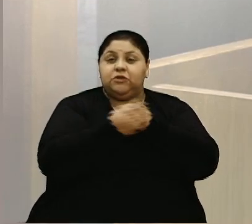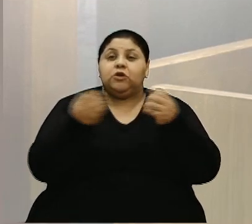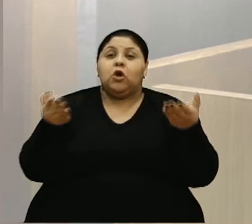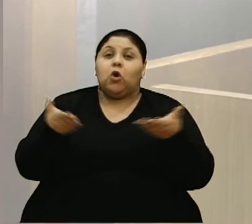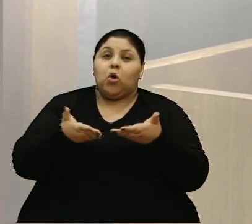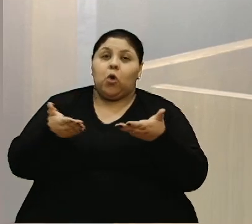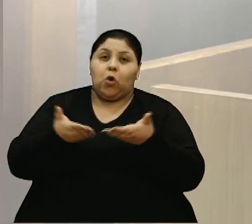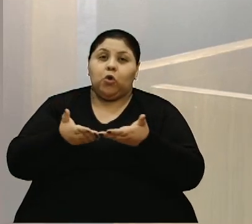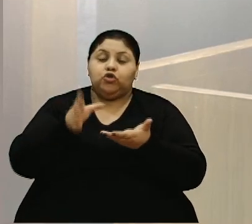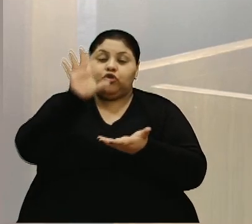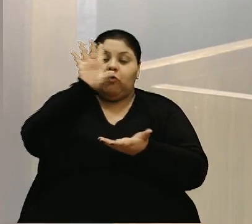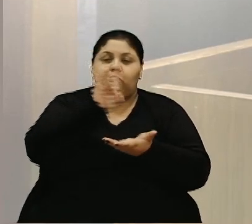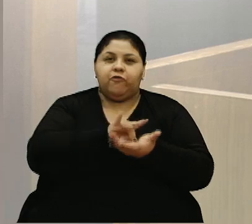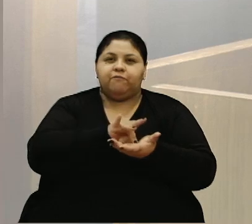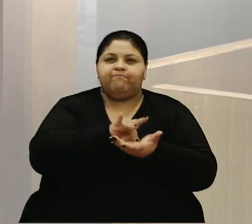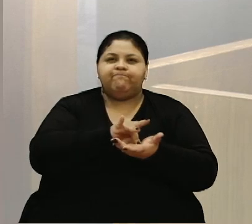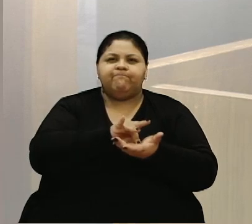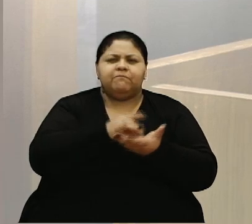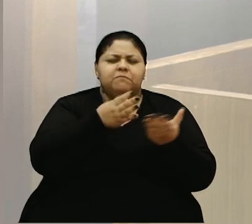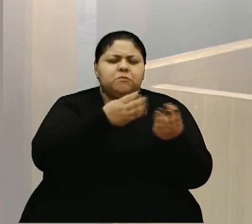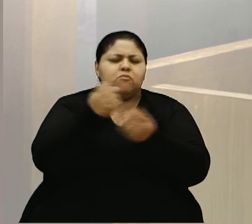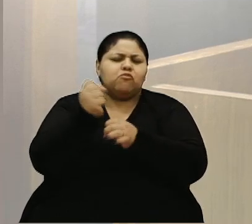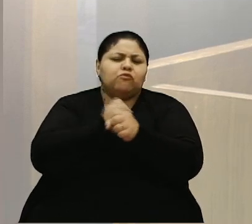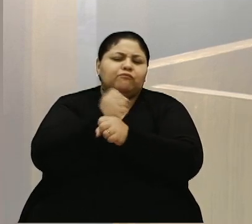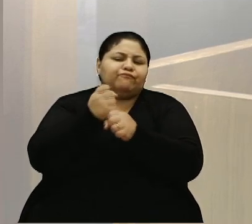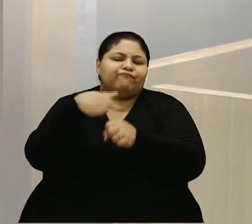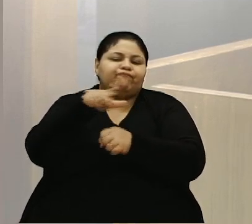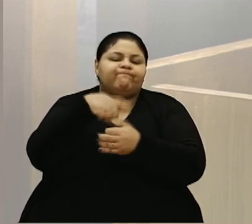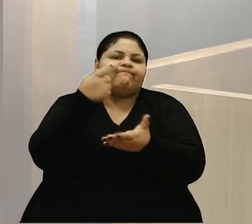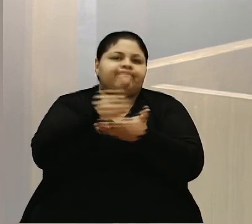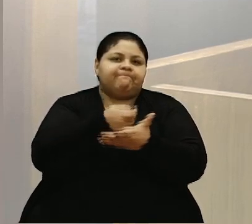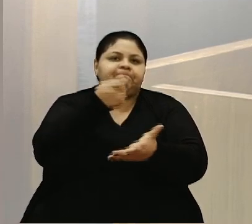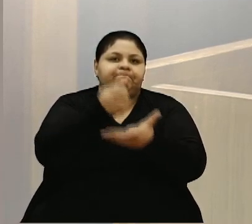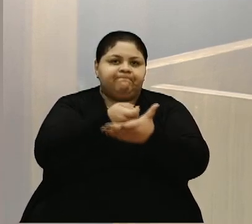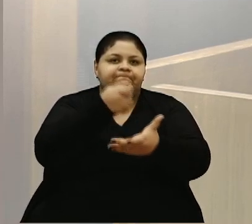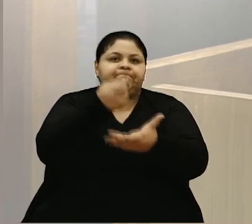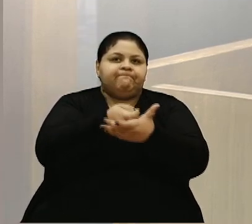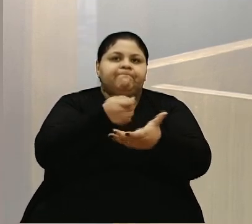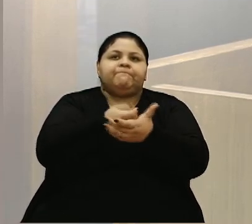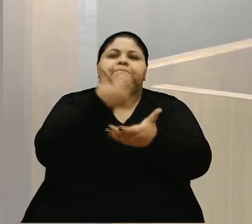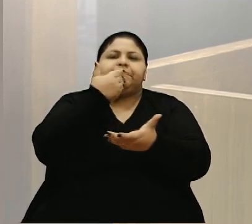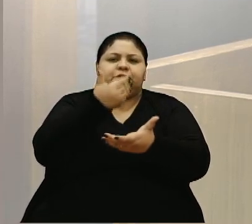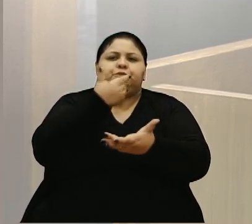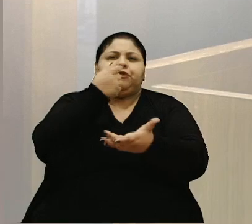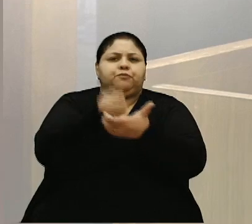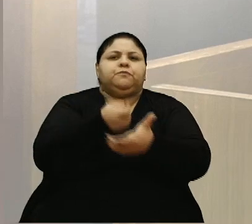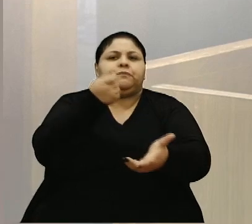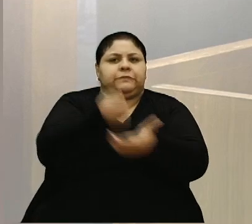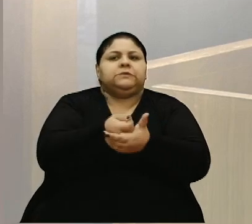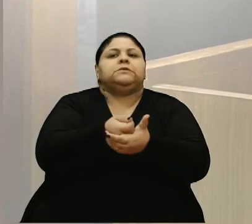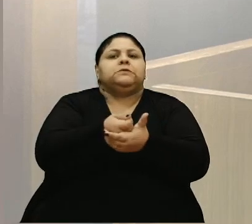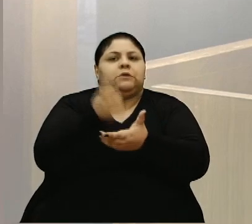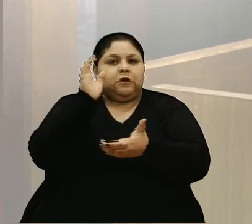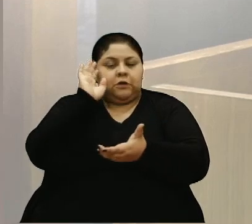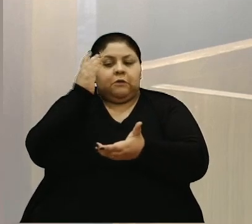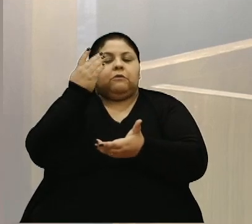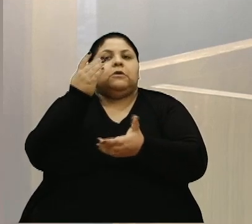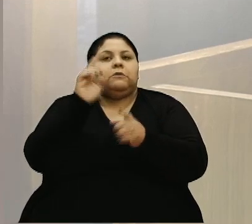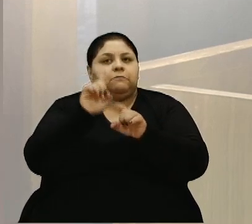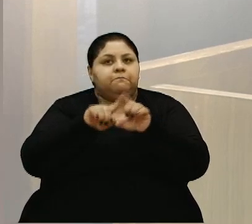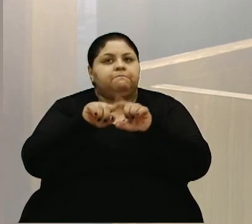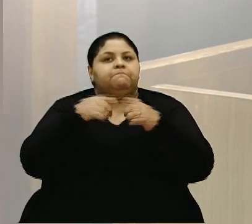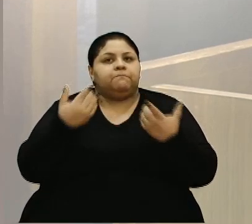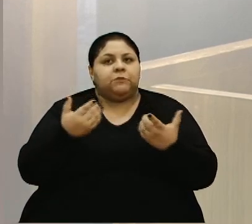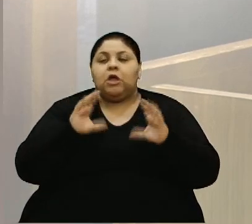está se consagrando. Olha quantos anos a gente tem que lutar, pedir, batalhar, para que as coisas aconteçam.